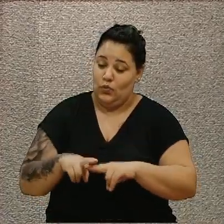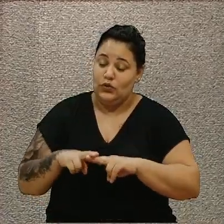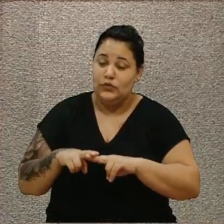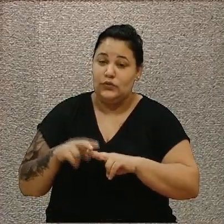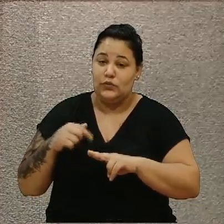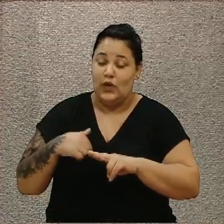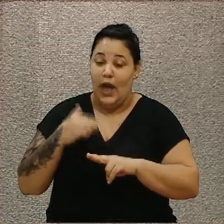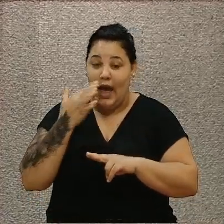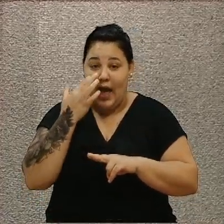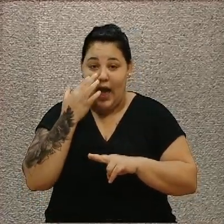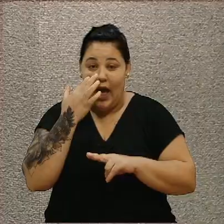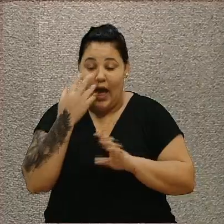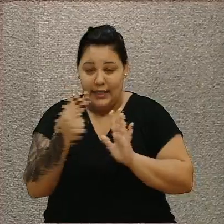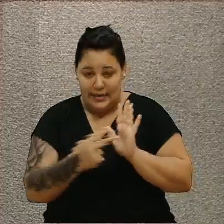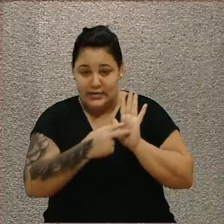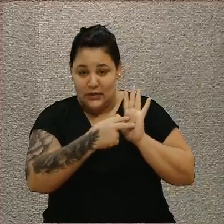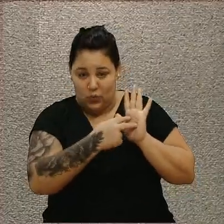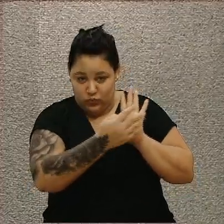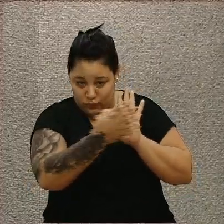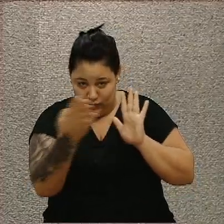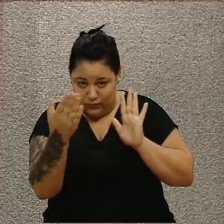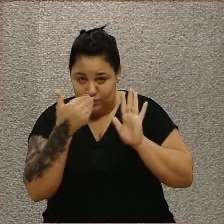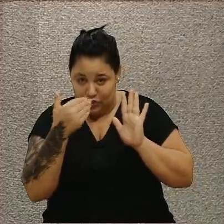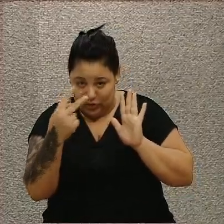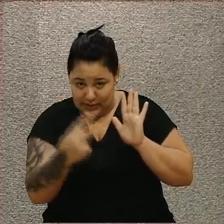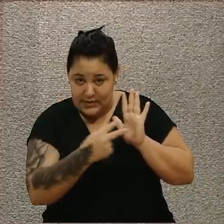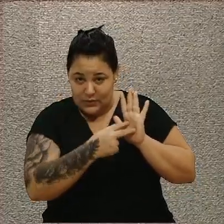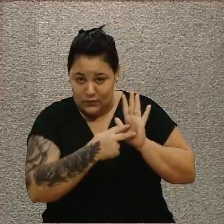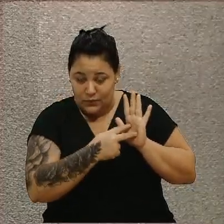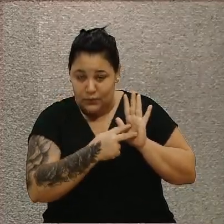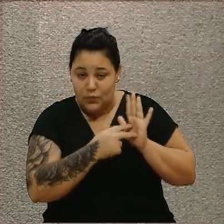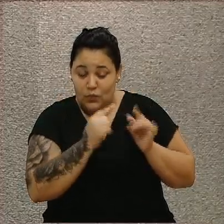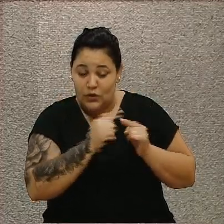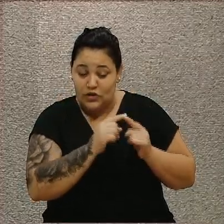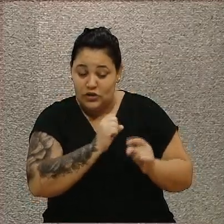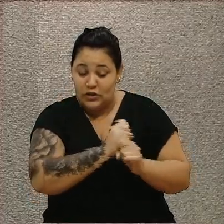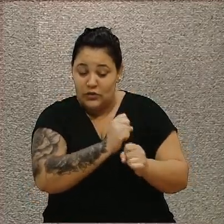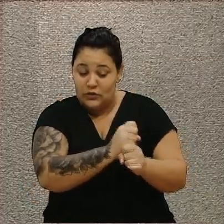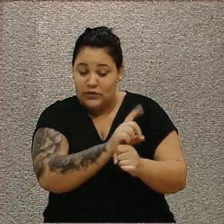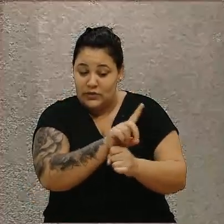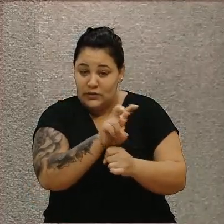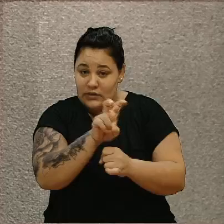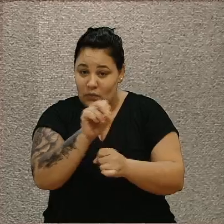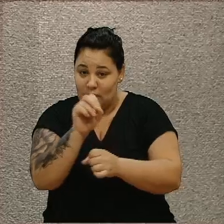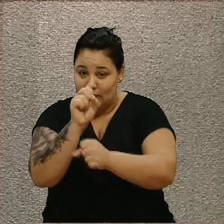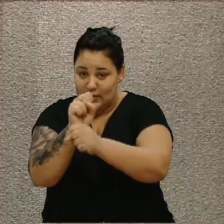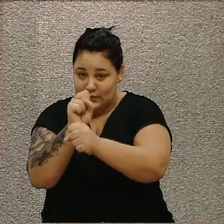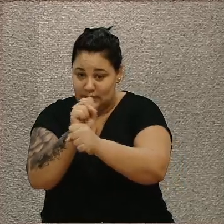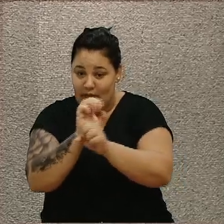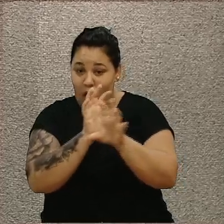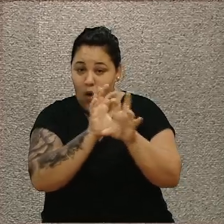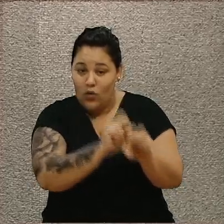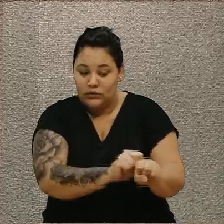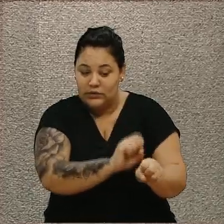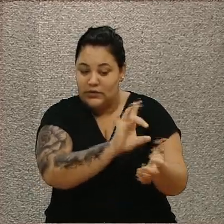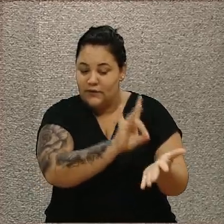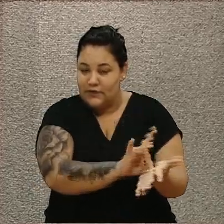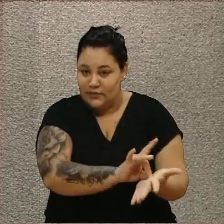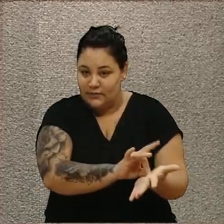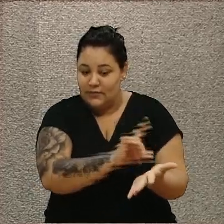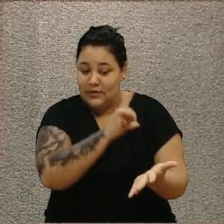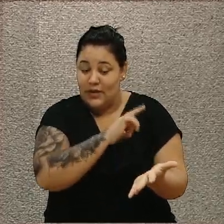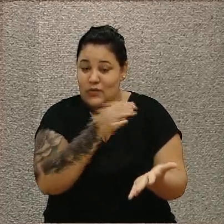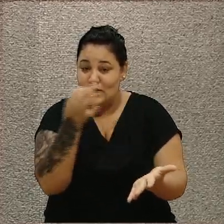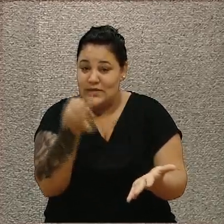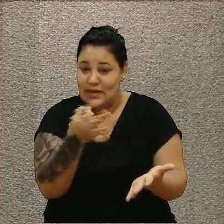chamo a atenção dos colegas vereadores que nós estamos no ano dos 150 anos da colonização. E, sem dúvida